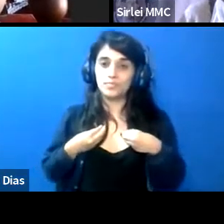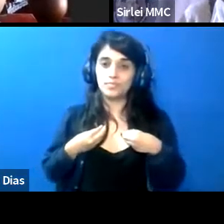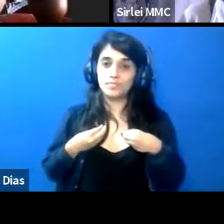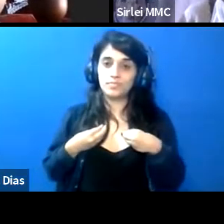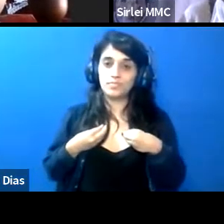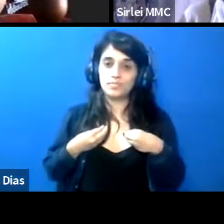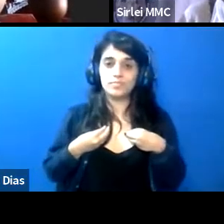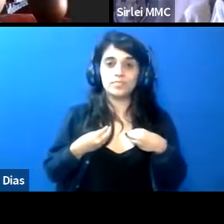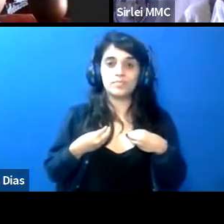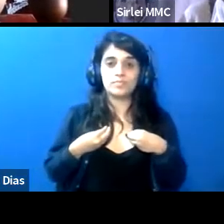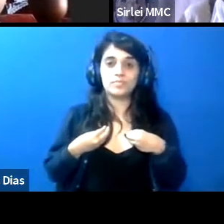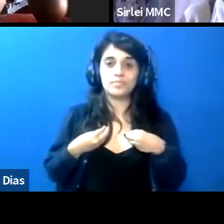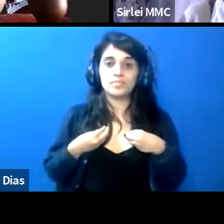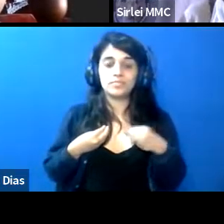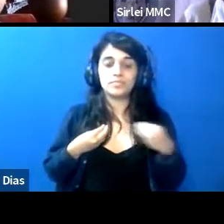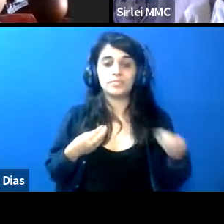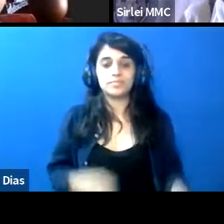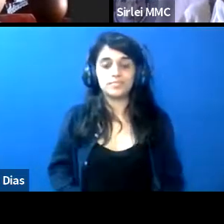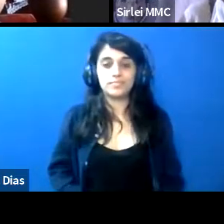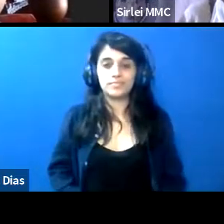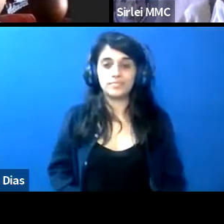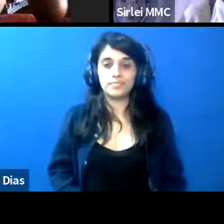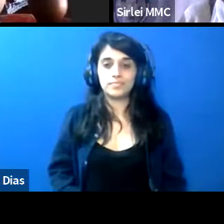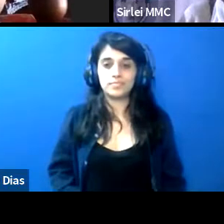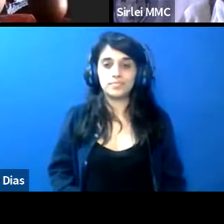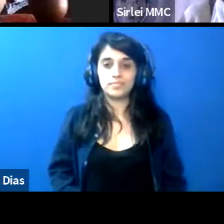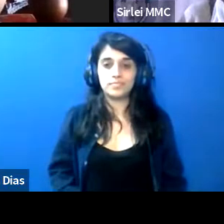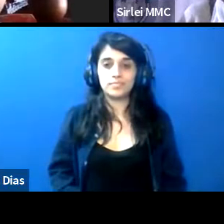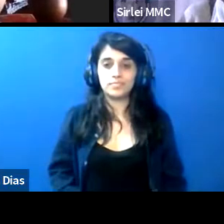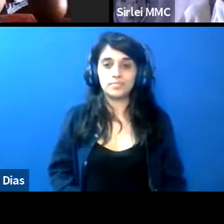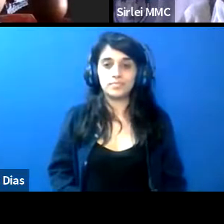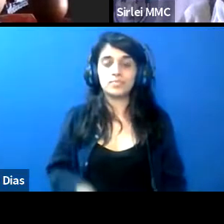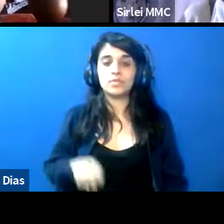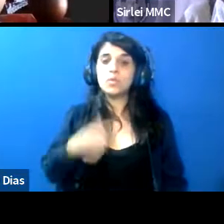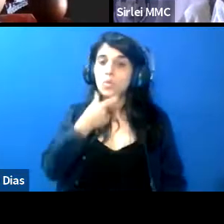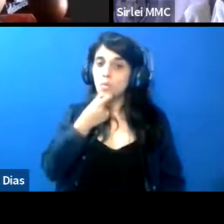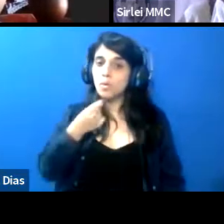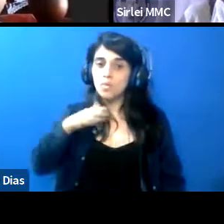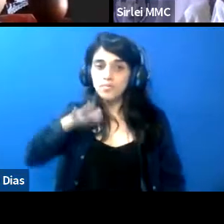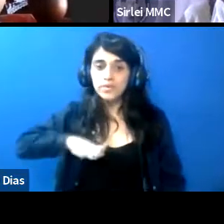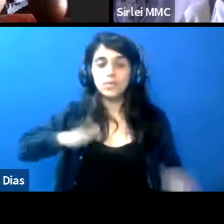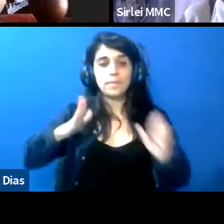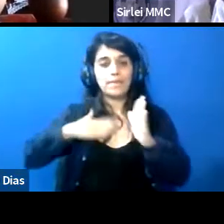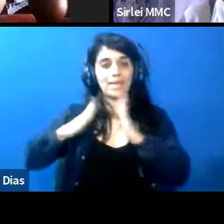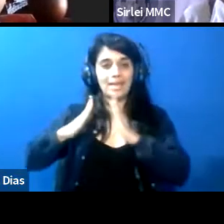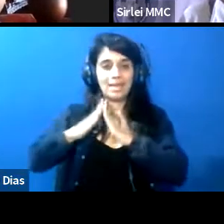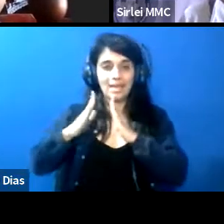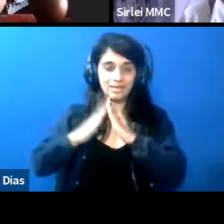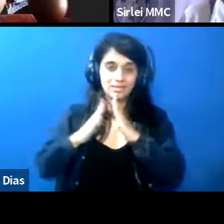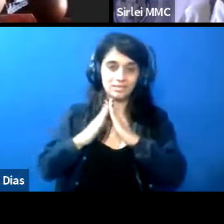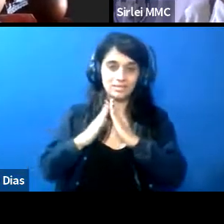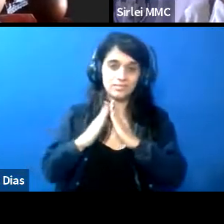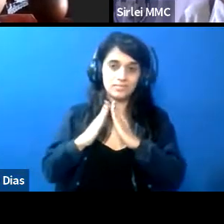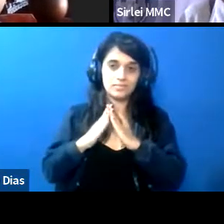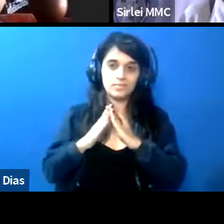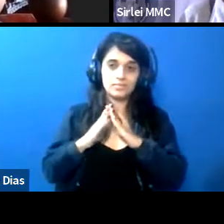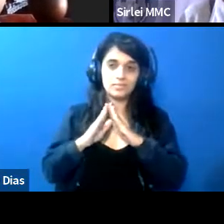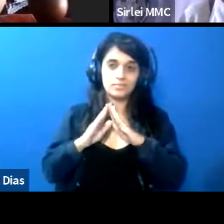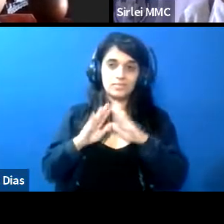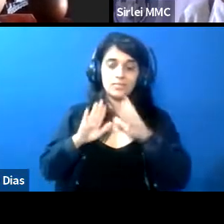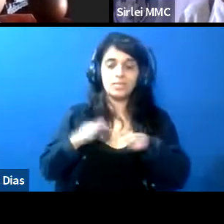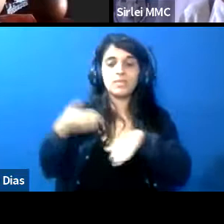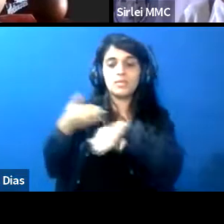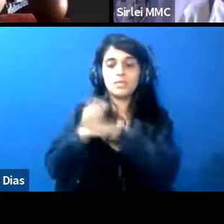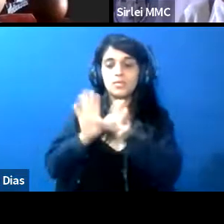ao Quinta das Plantas desse quadro. Ele fica hospedado aqui na minha casa, mas ele pertence ao Quinta das